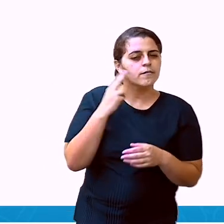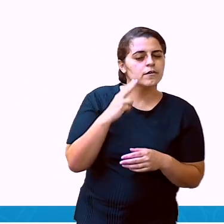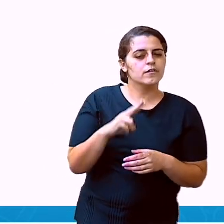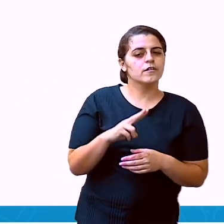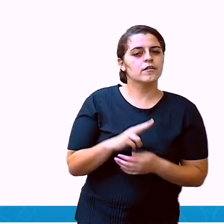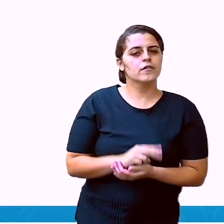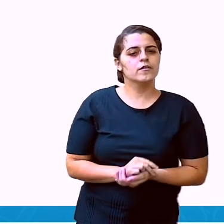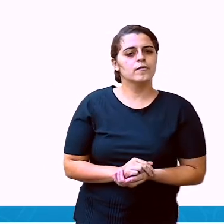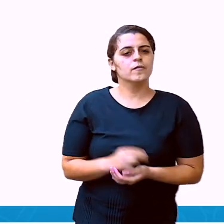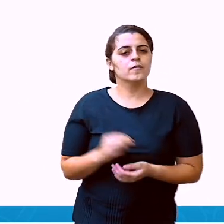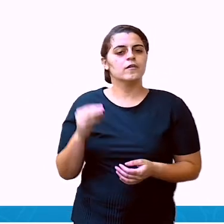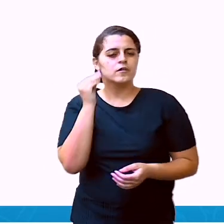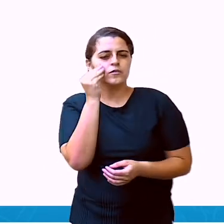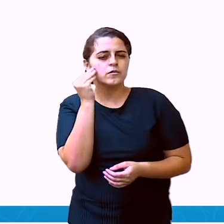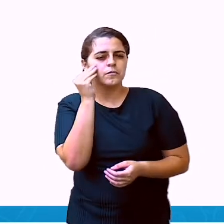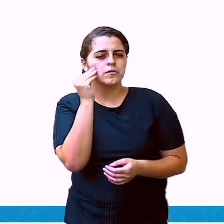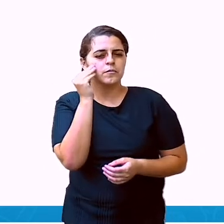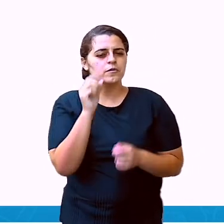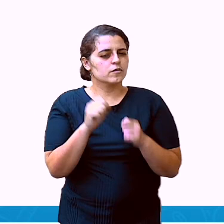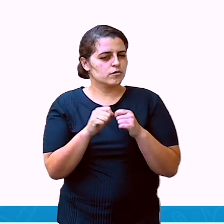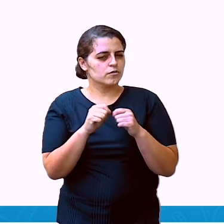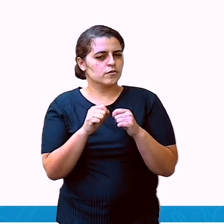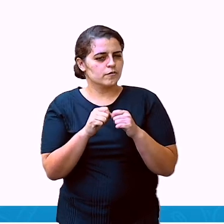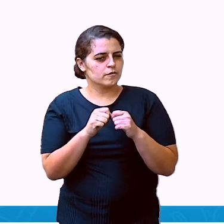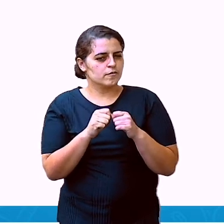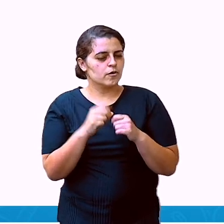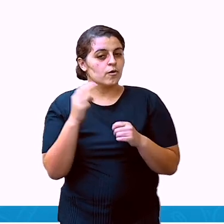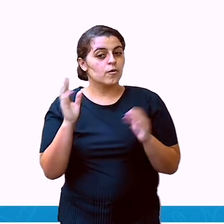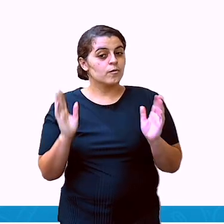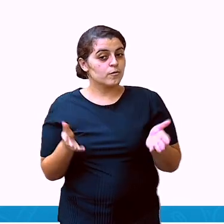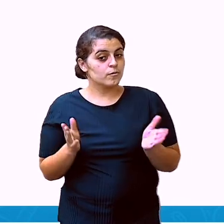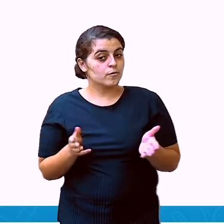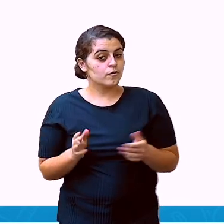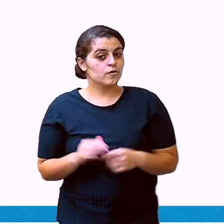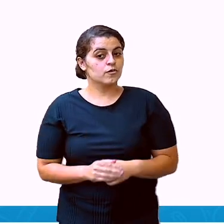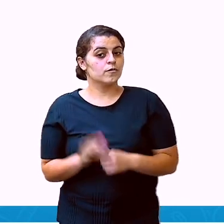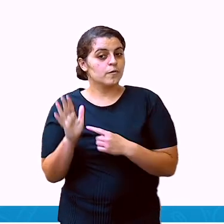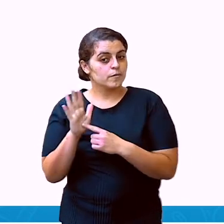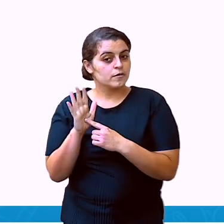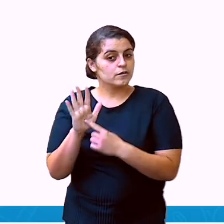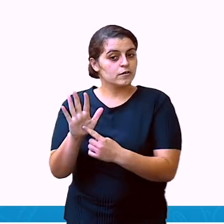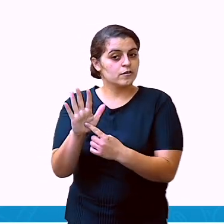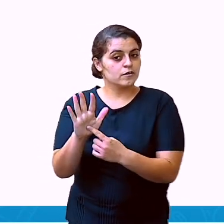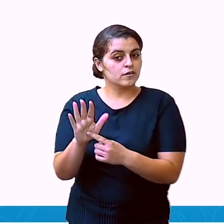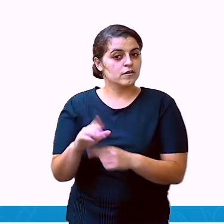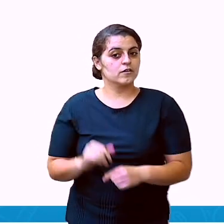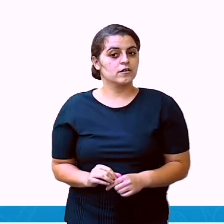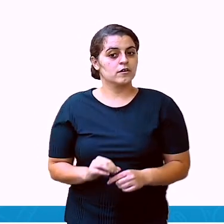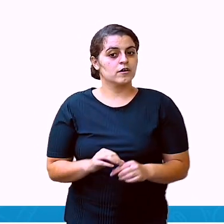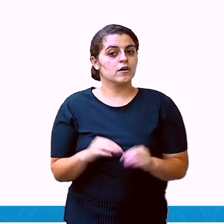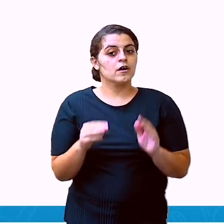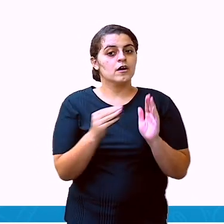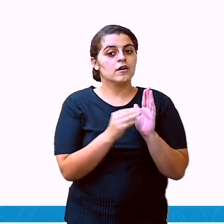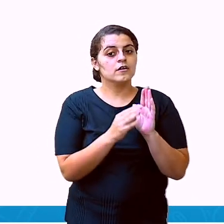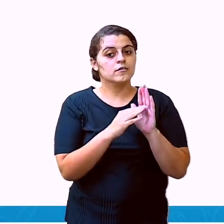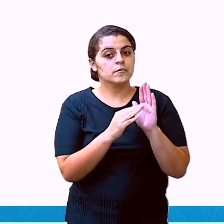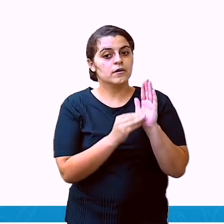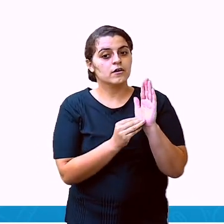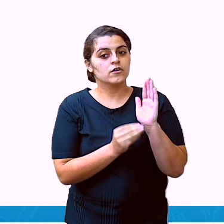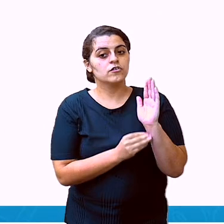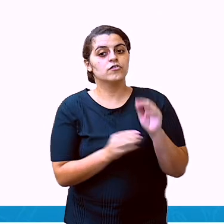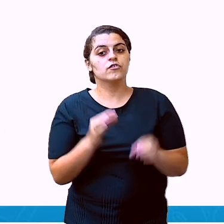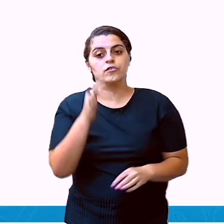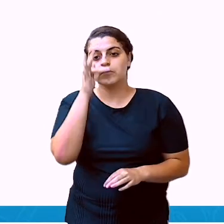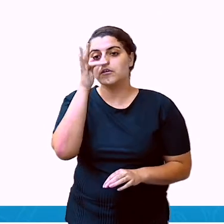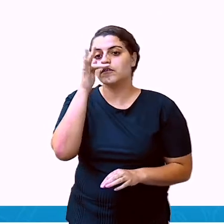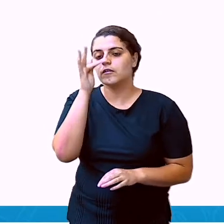aproveitando esse experimento que nós fizemos, hoje eu vim te mostrar as partes de uma planta.